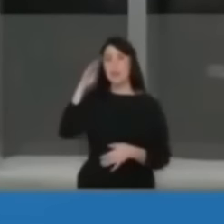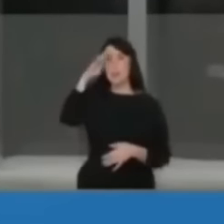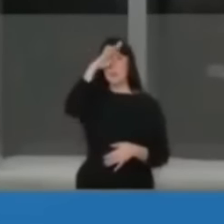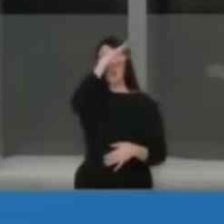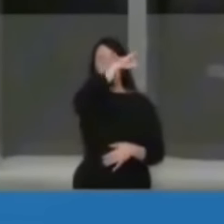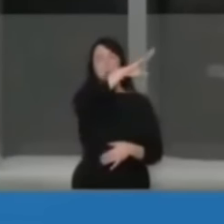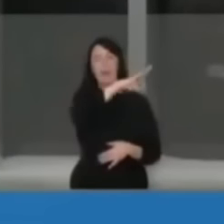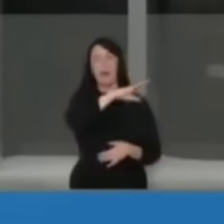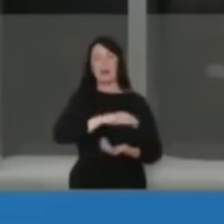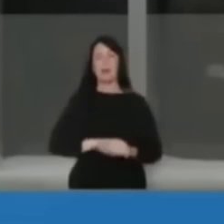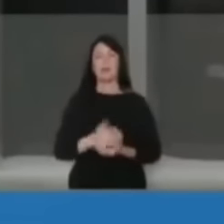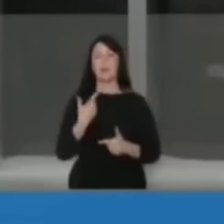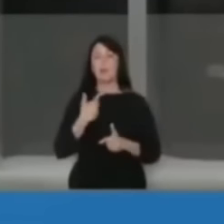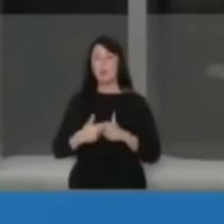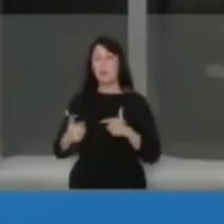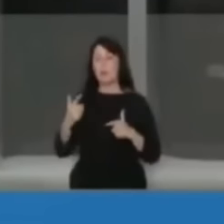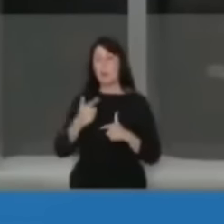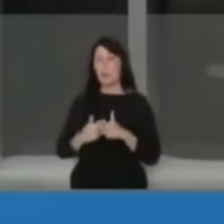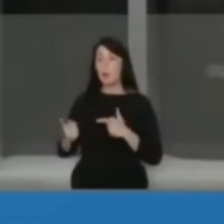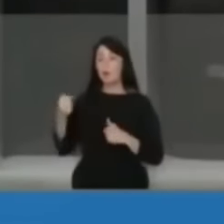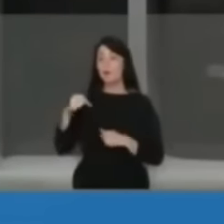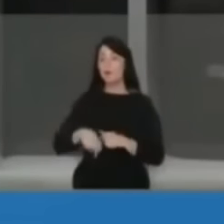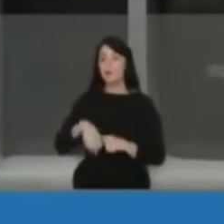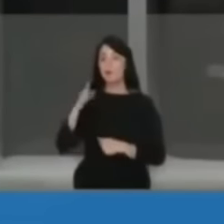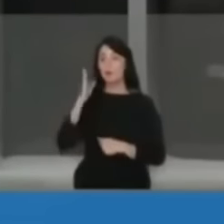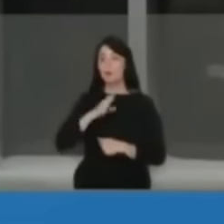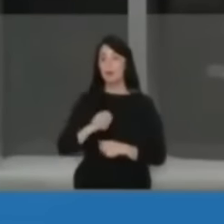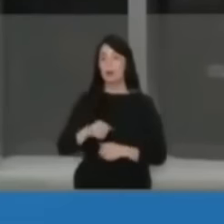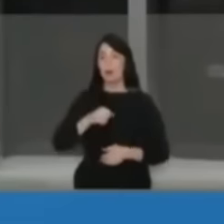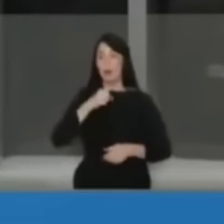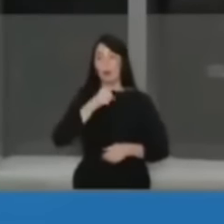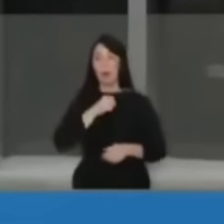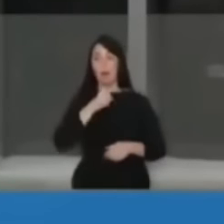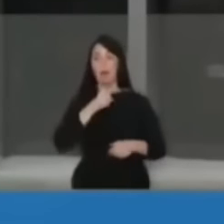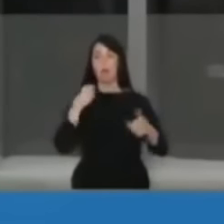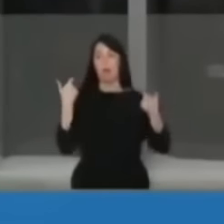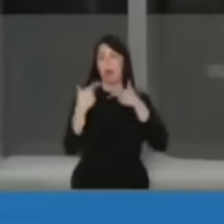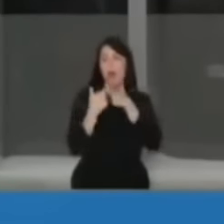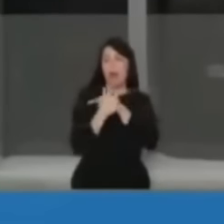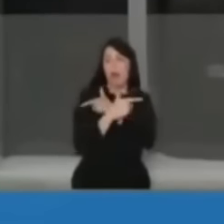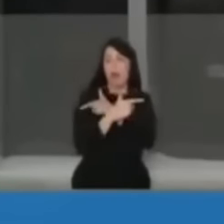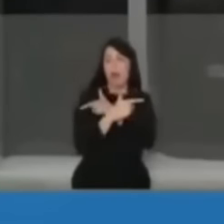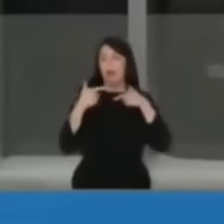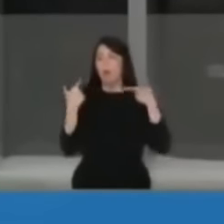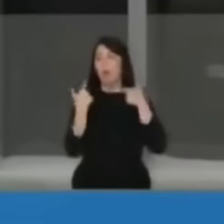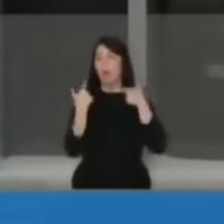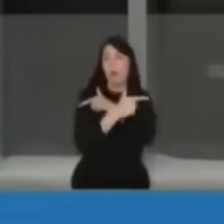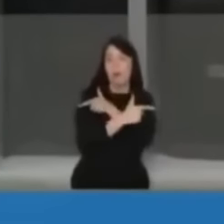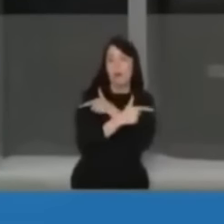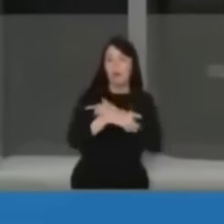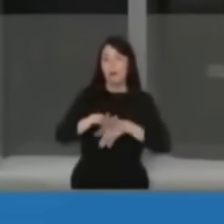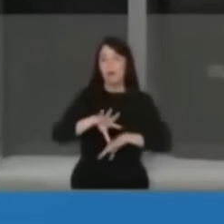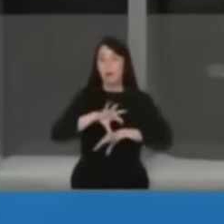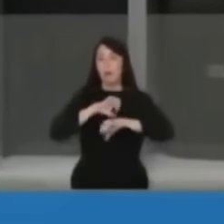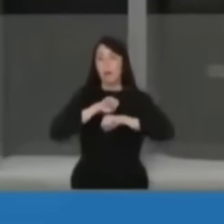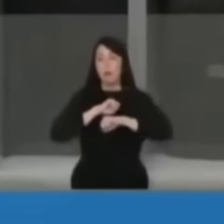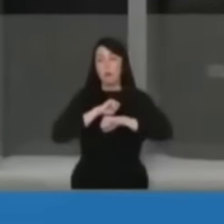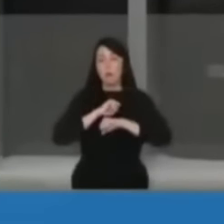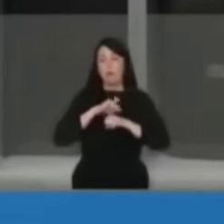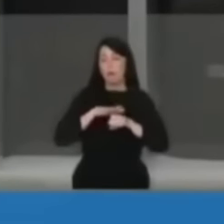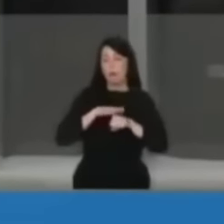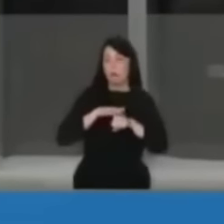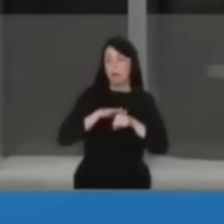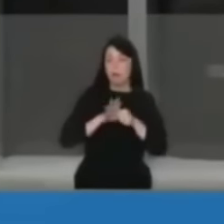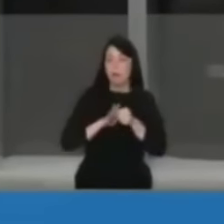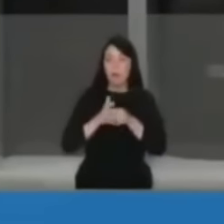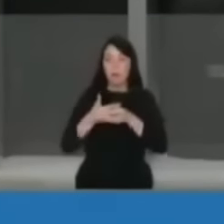as tragédias. Fora ele tossindo, debochando. Ah, eu estou com Covid, e tossia debochando o povo.